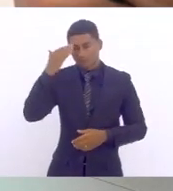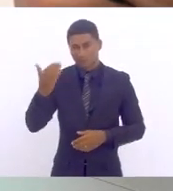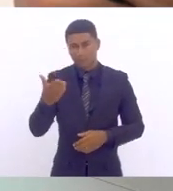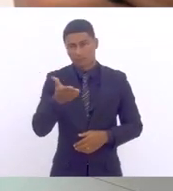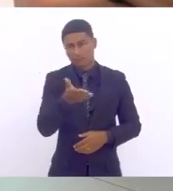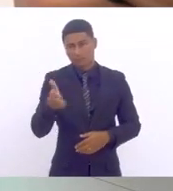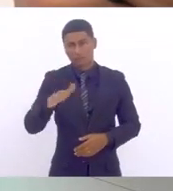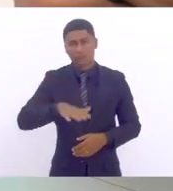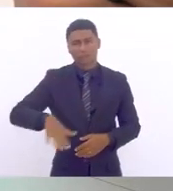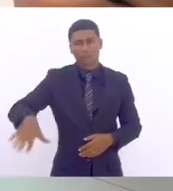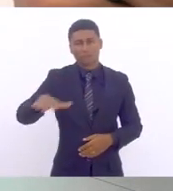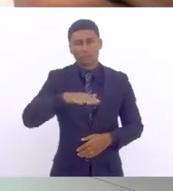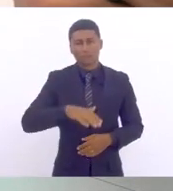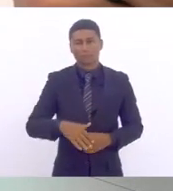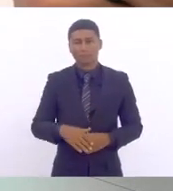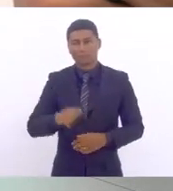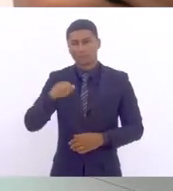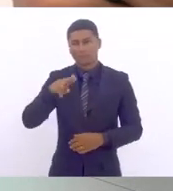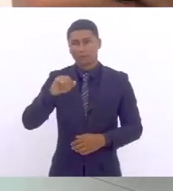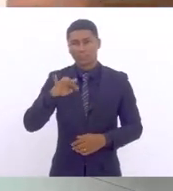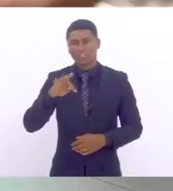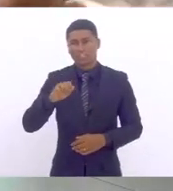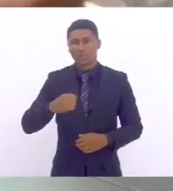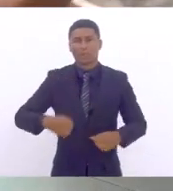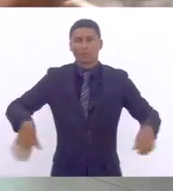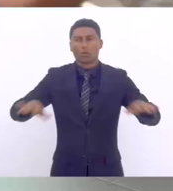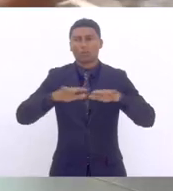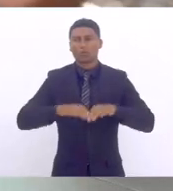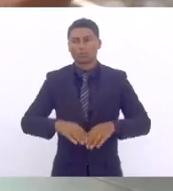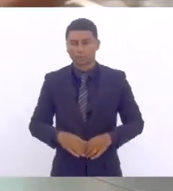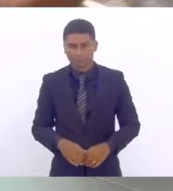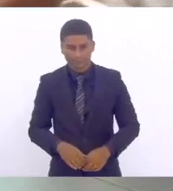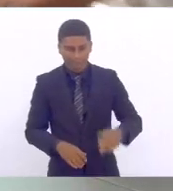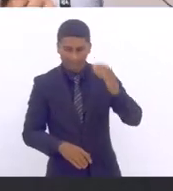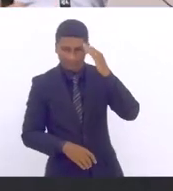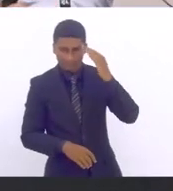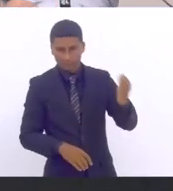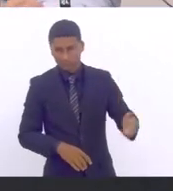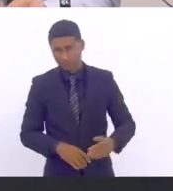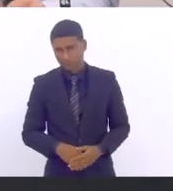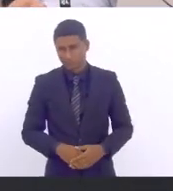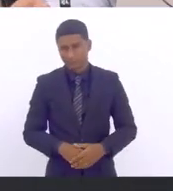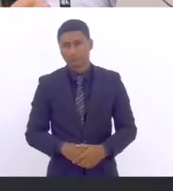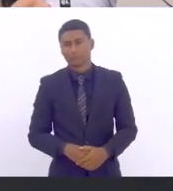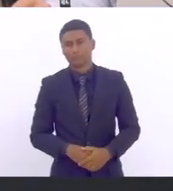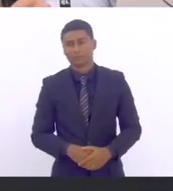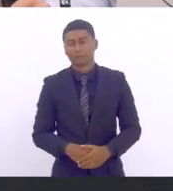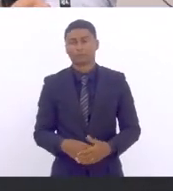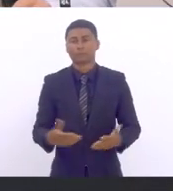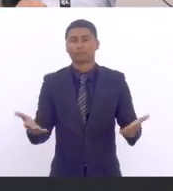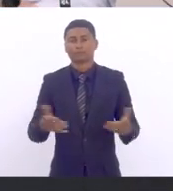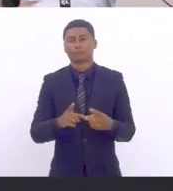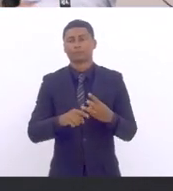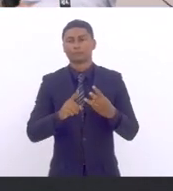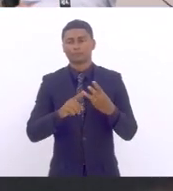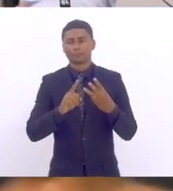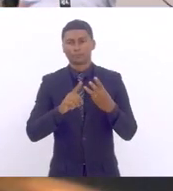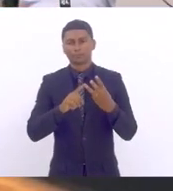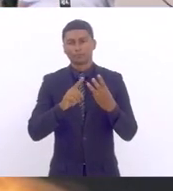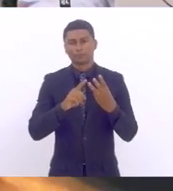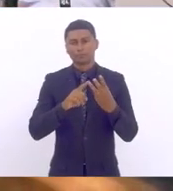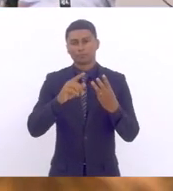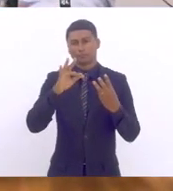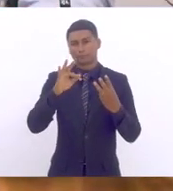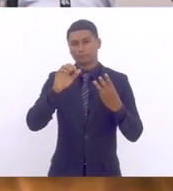oportunidade de todos aí e a anistia para todos. Obrigado, Fabrício. Passar a palavra agora para